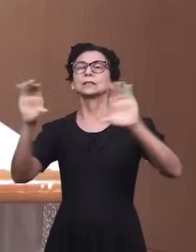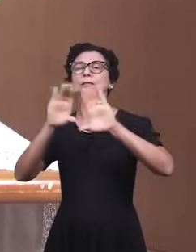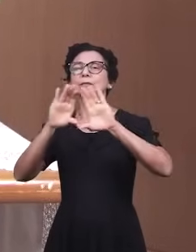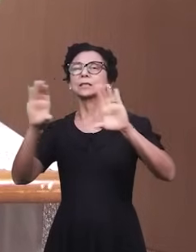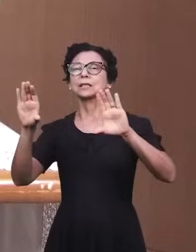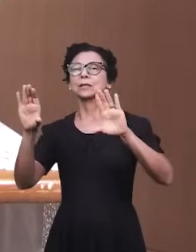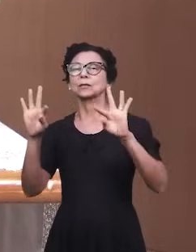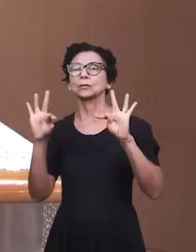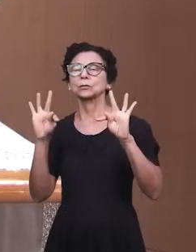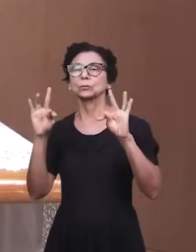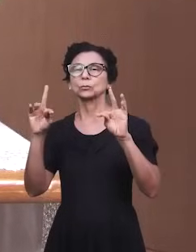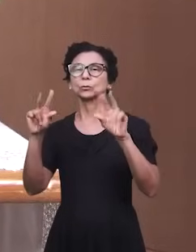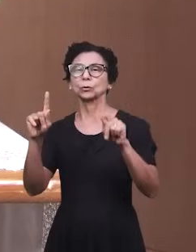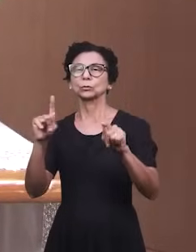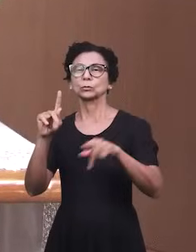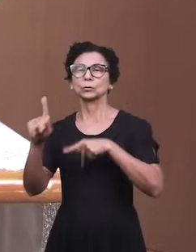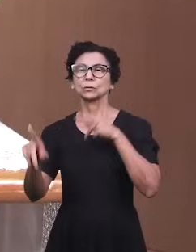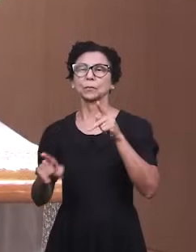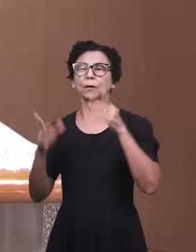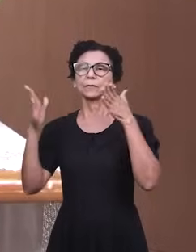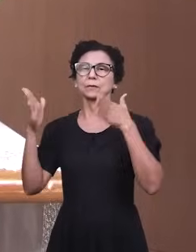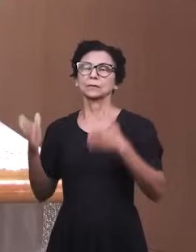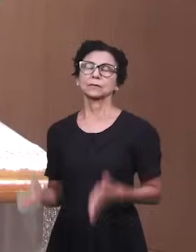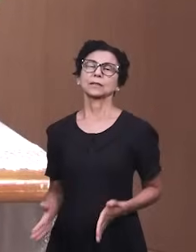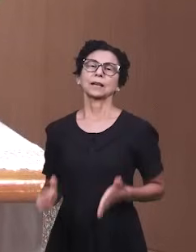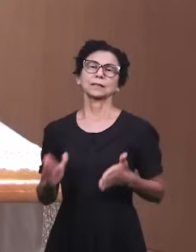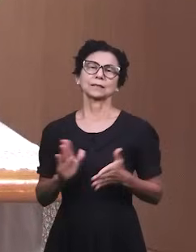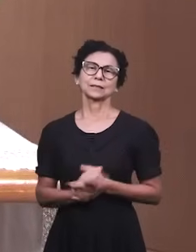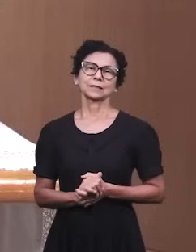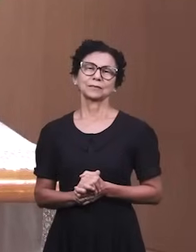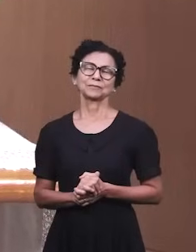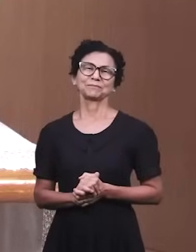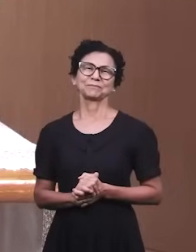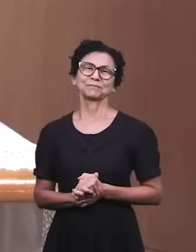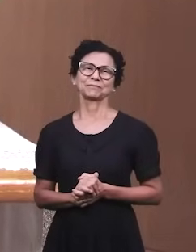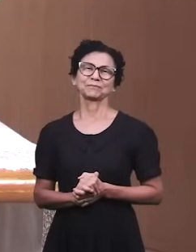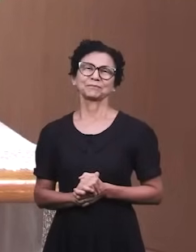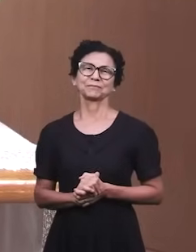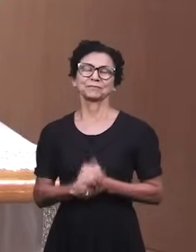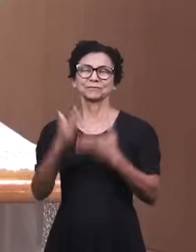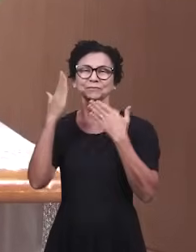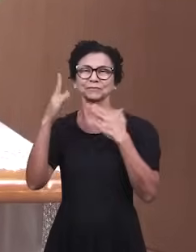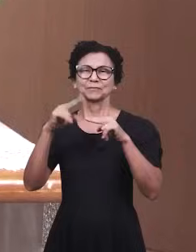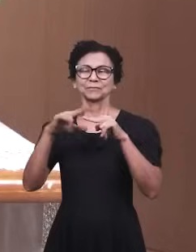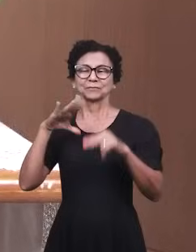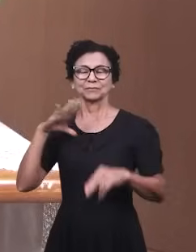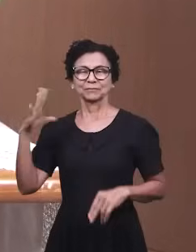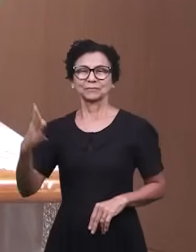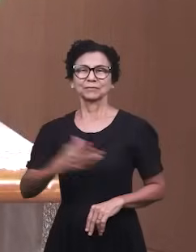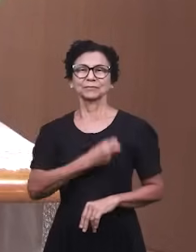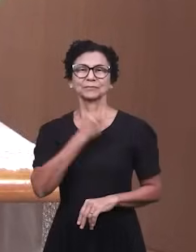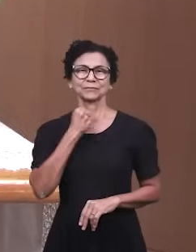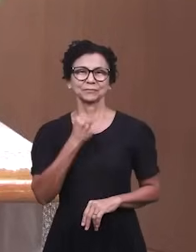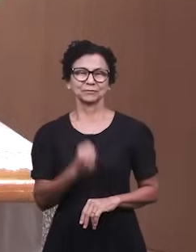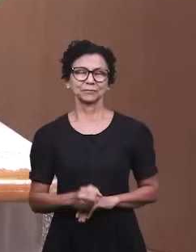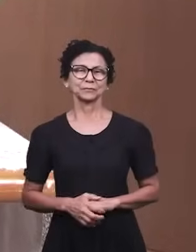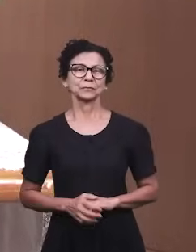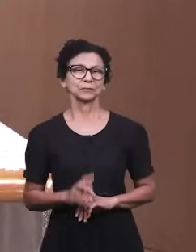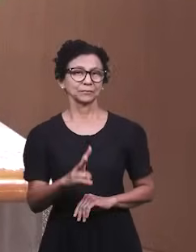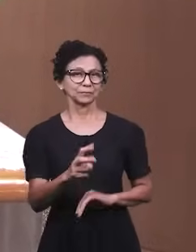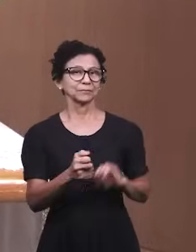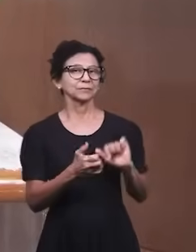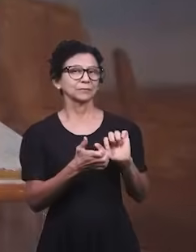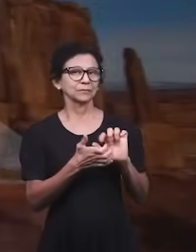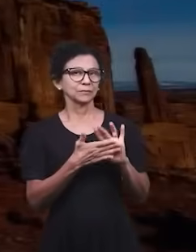Salvador a sua salvação. Louvado o nome do Senhor. Nós vamos glorificar o Senhor com mais um